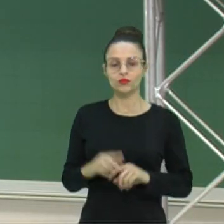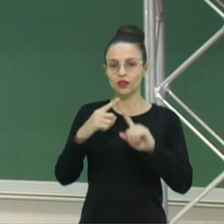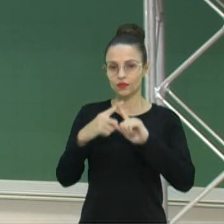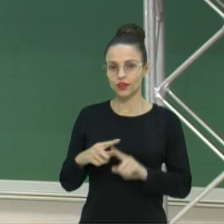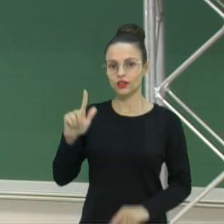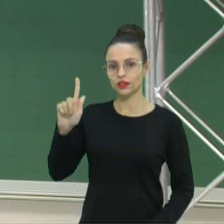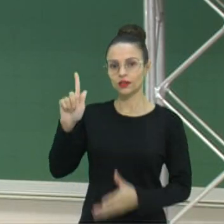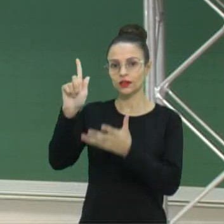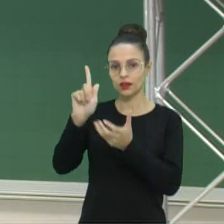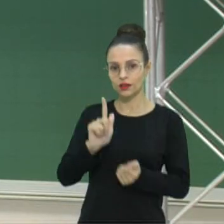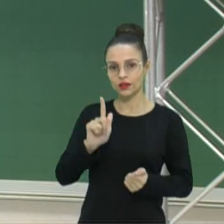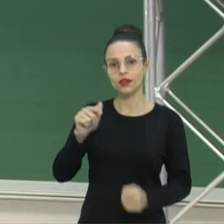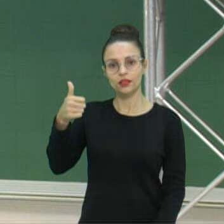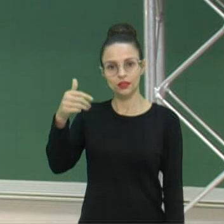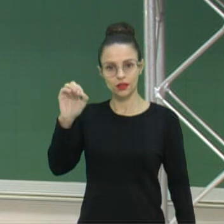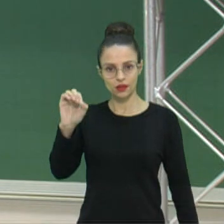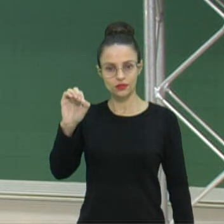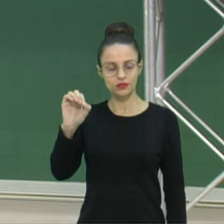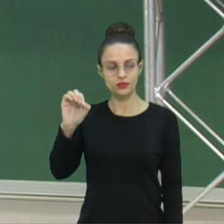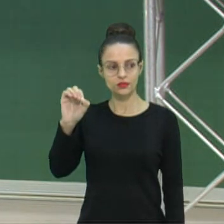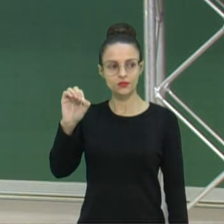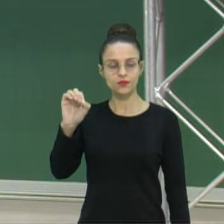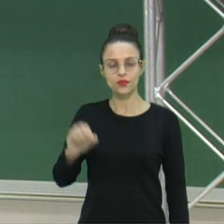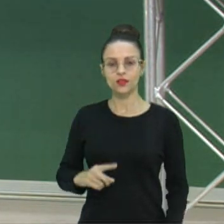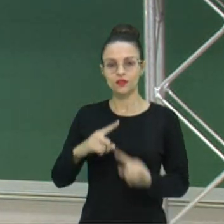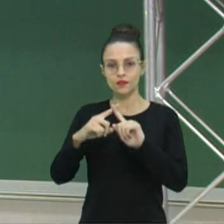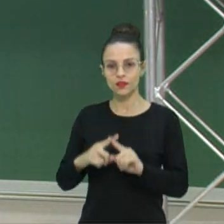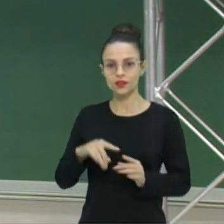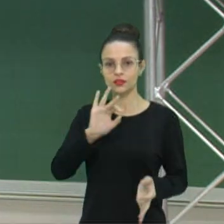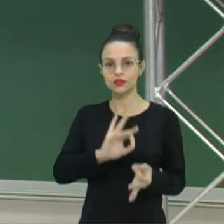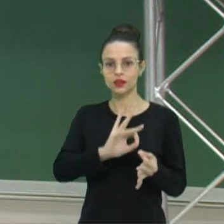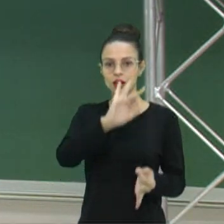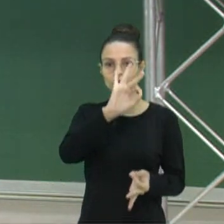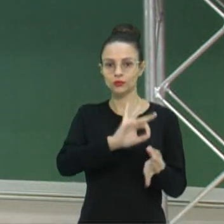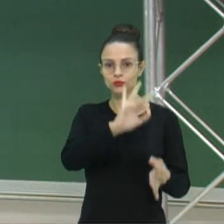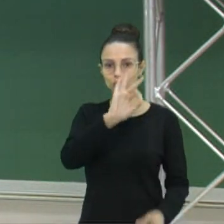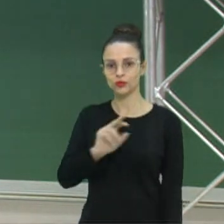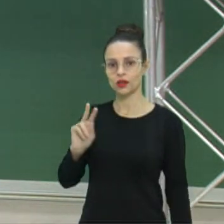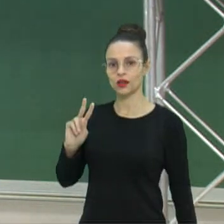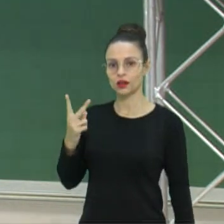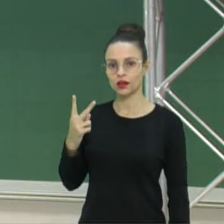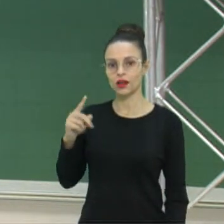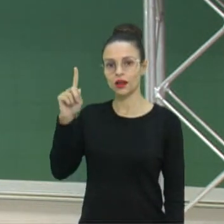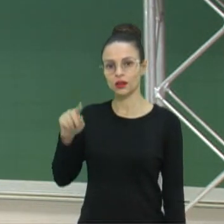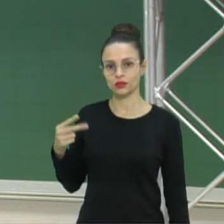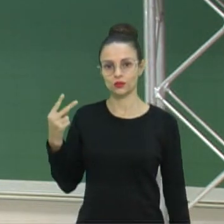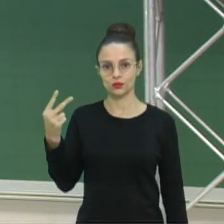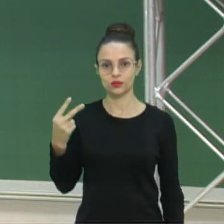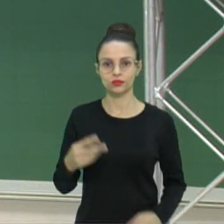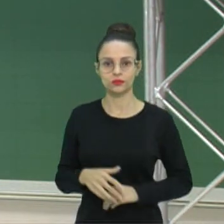vezes a gravidade, que é 10, vezes a altura, que no caso é 2,